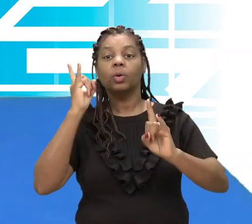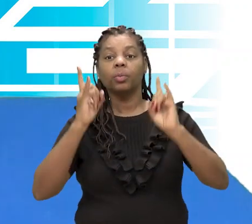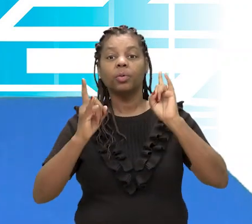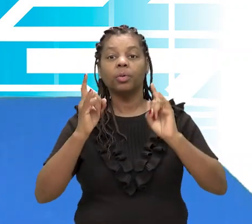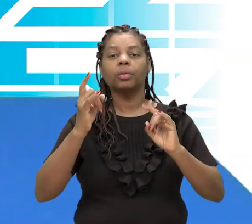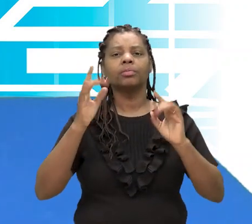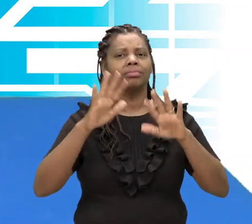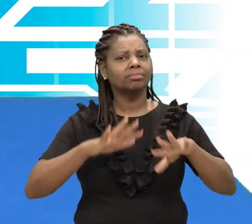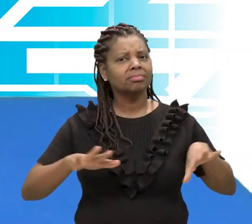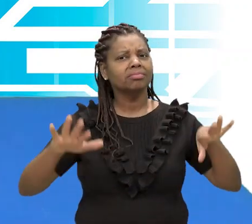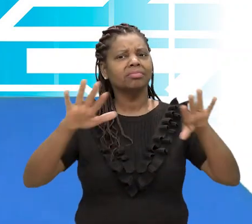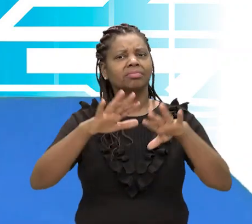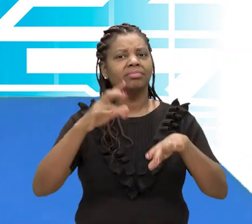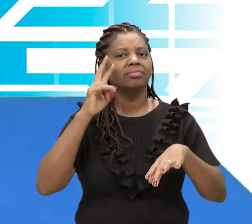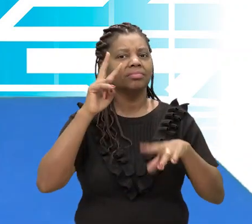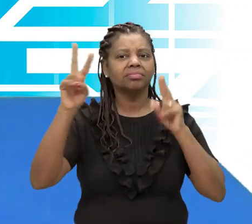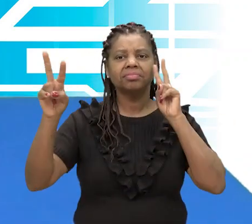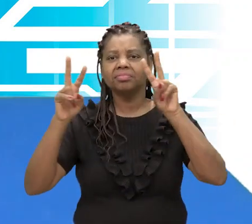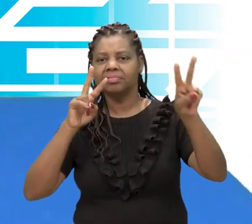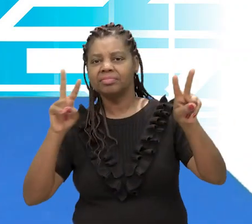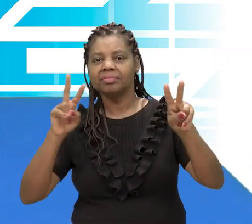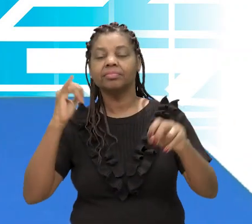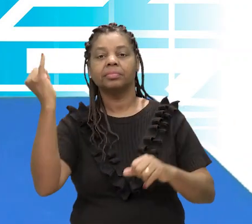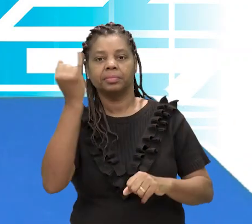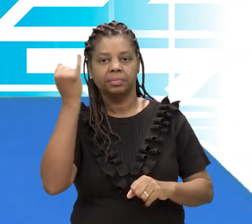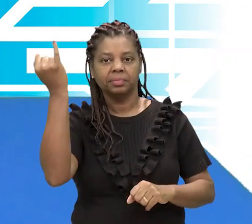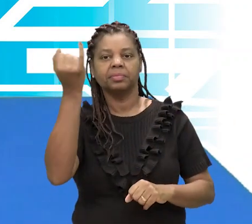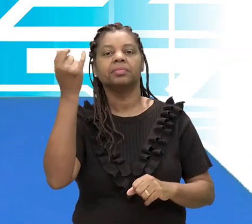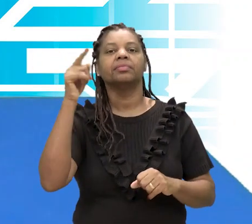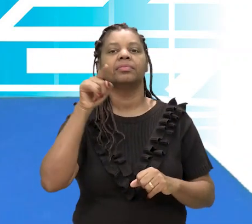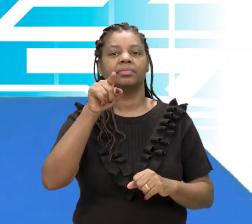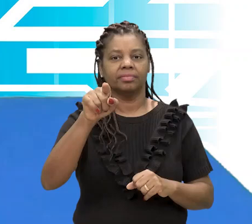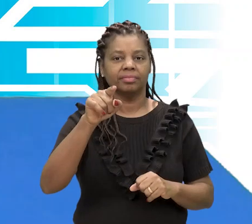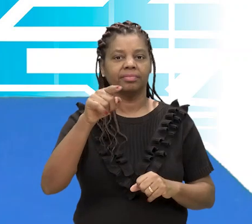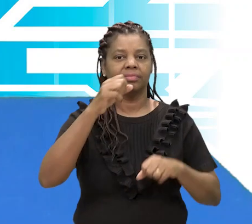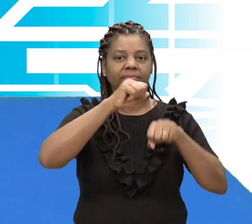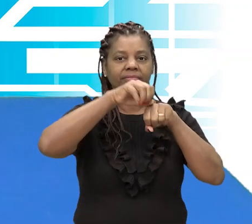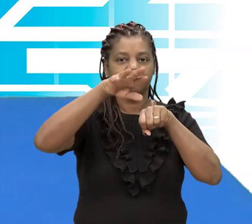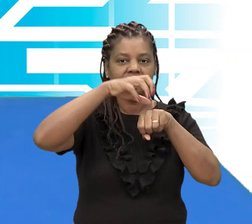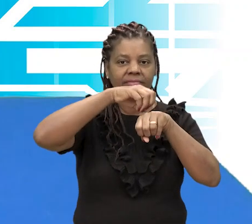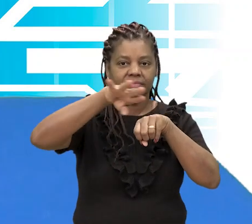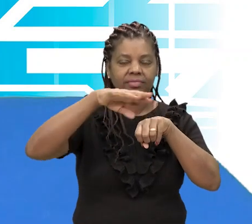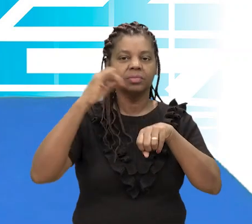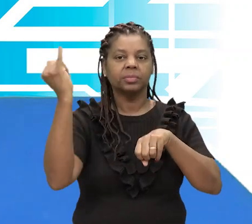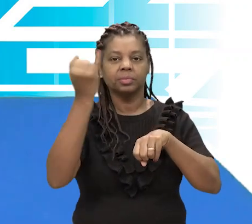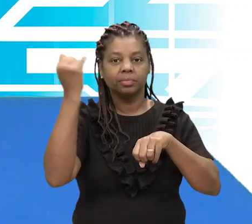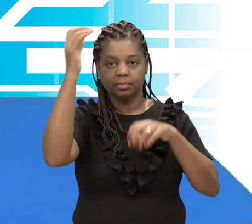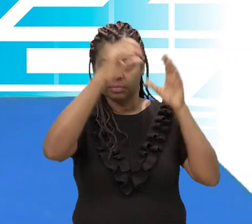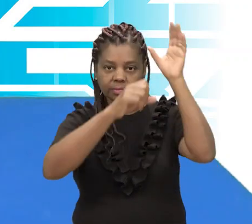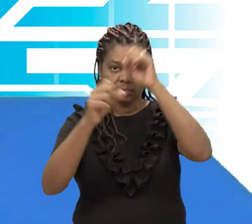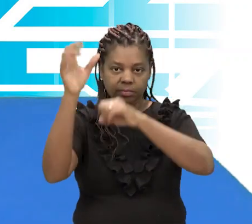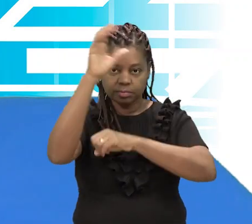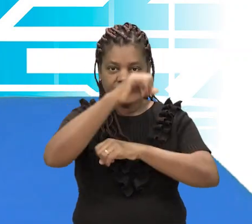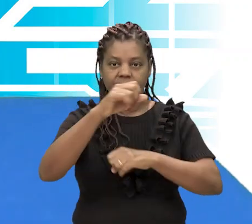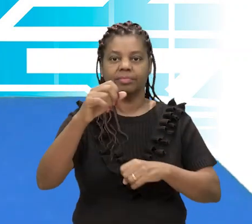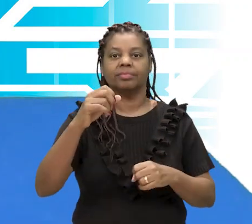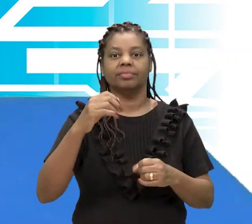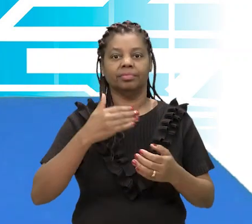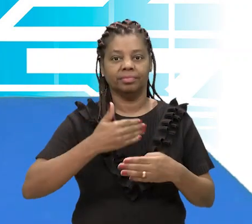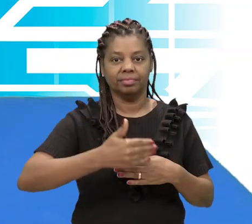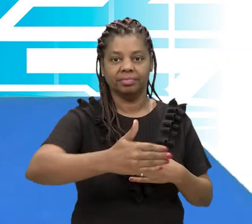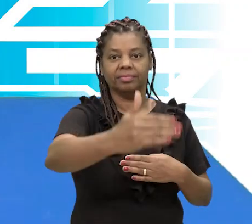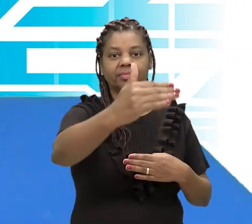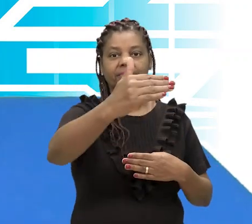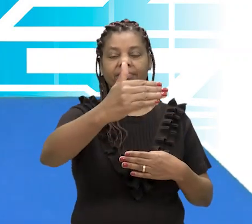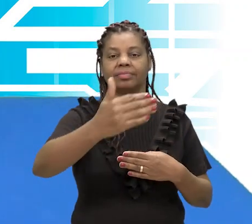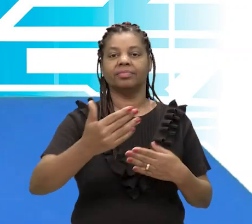igual a gente vê em todo lugar por aí. É importante que a gente se atente que nas nossas aulas o importante é o aprendizado que nós